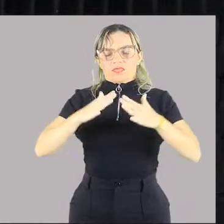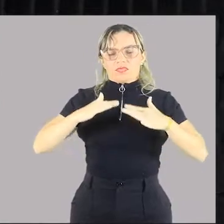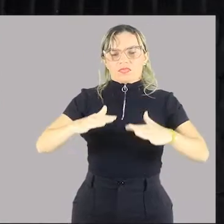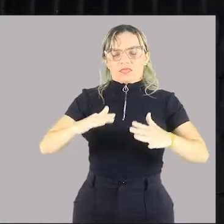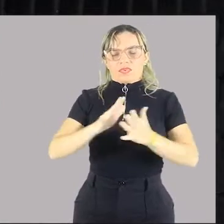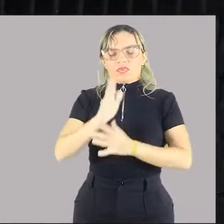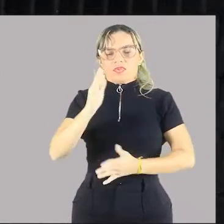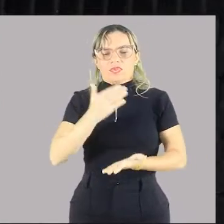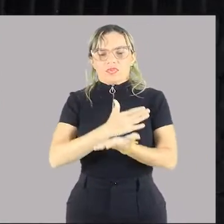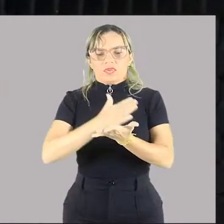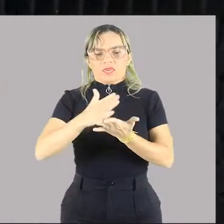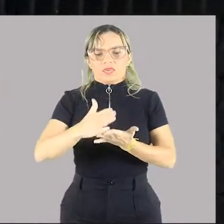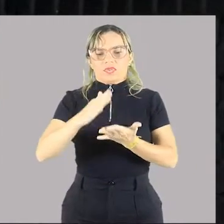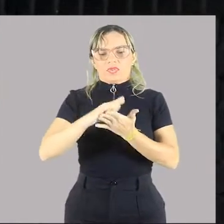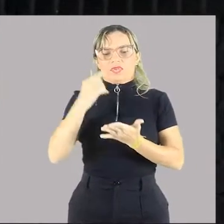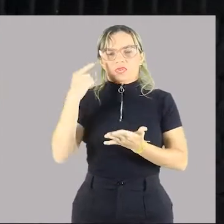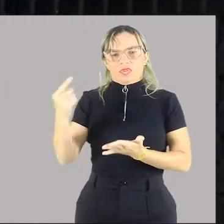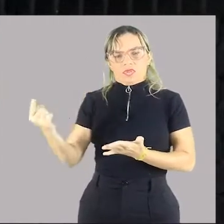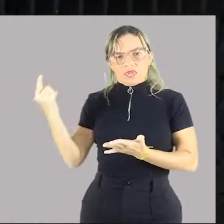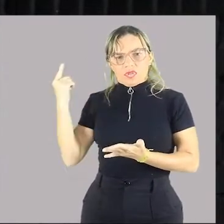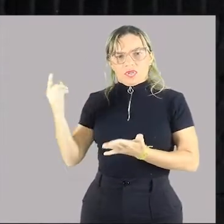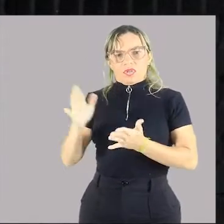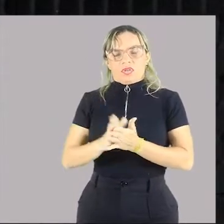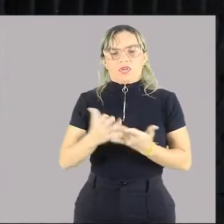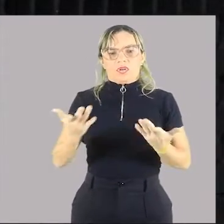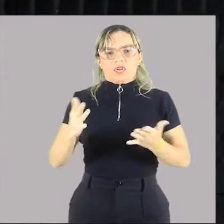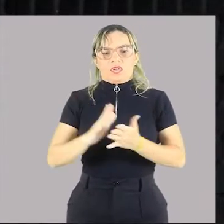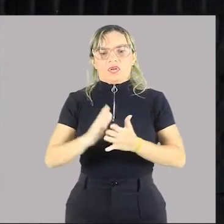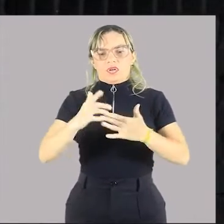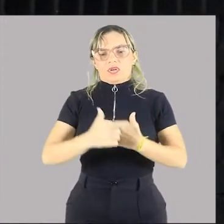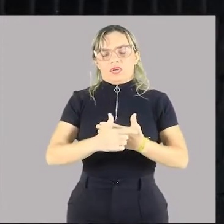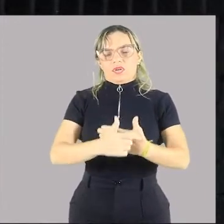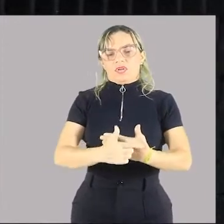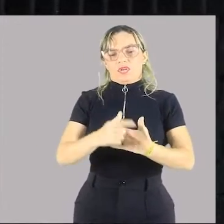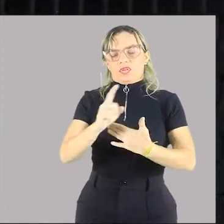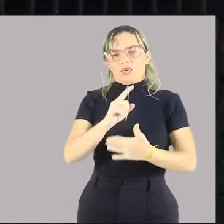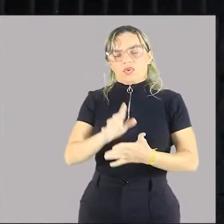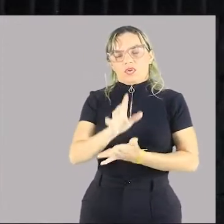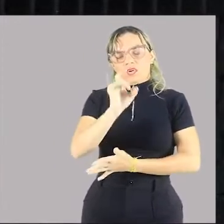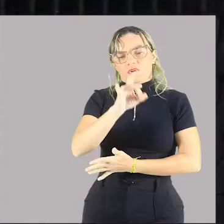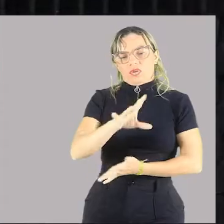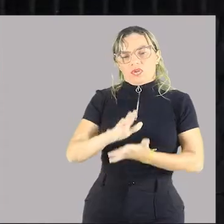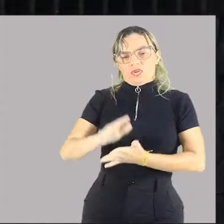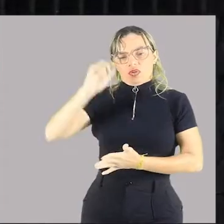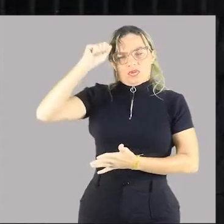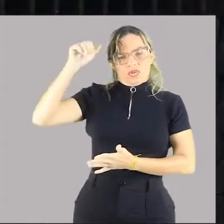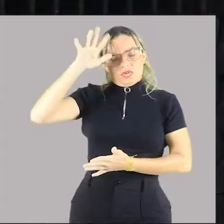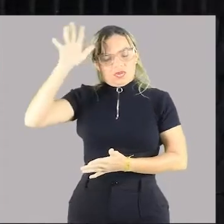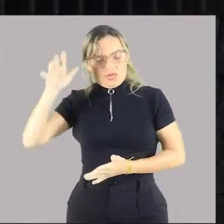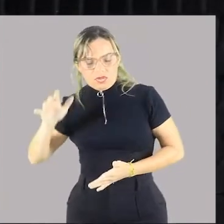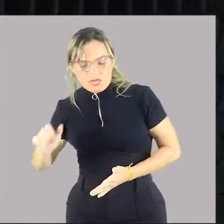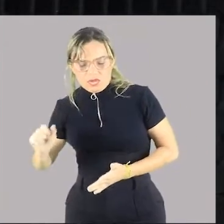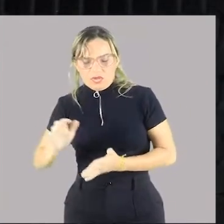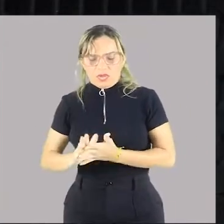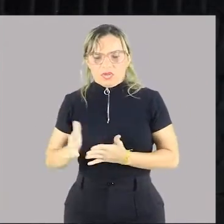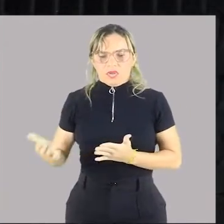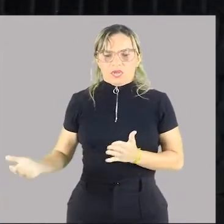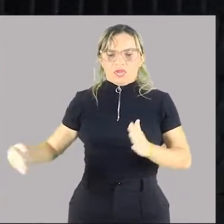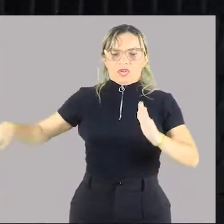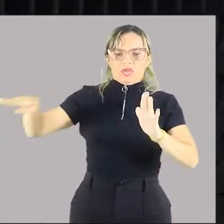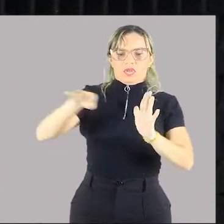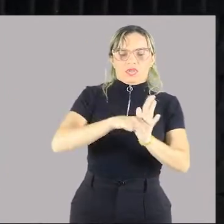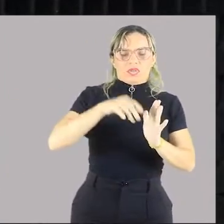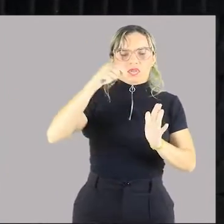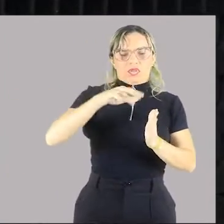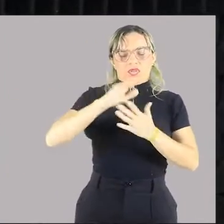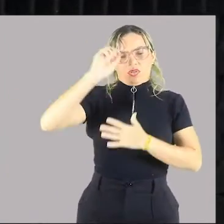navegações, ele vai ser o responsável não só pela presença desse tráfico internacional, mas até mesmo pela